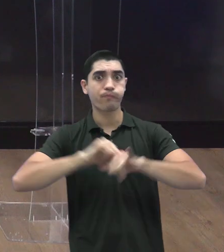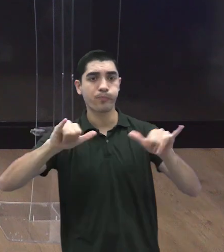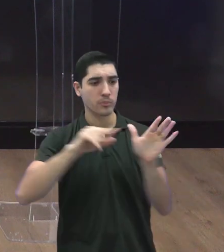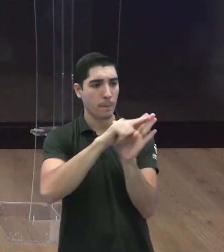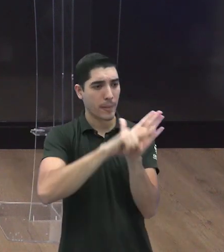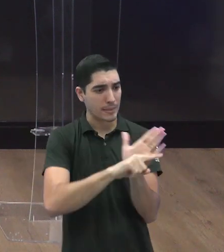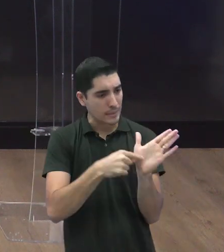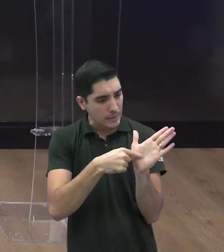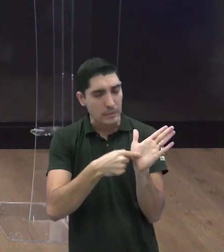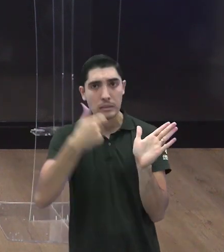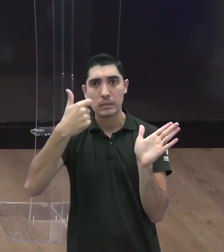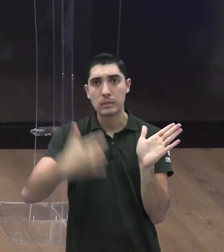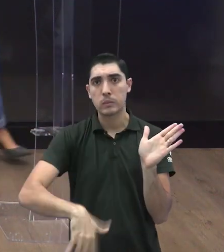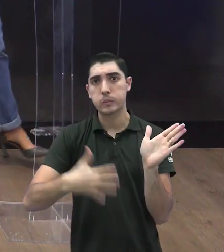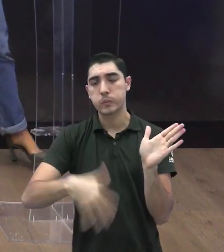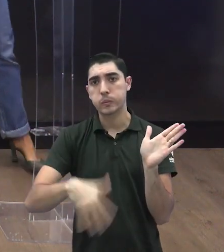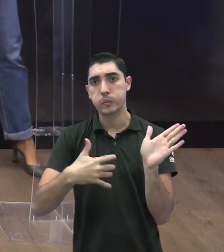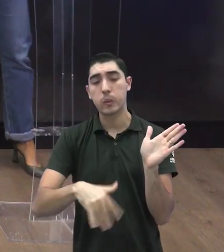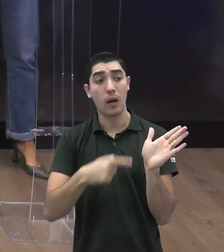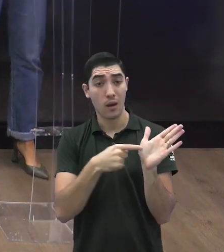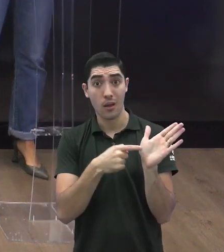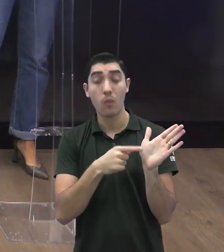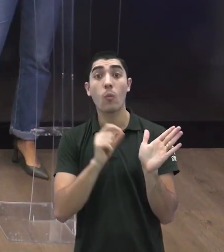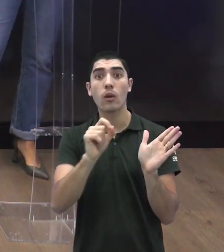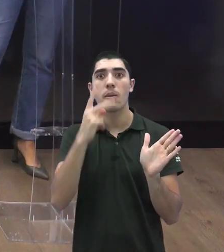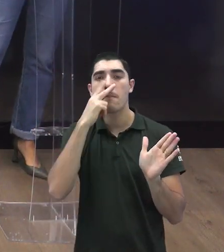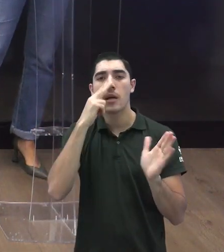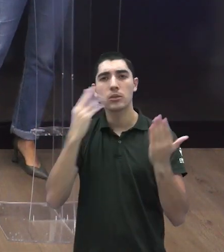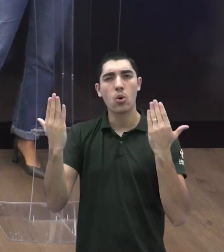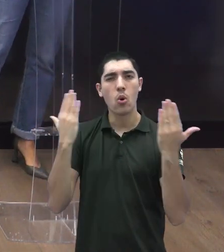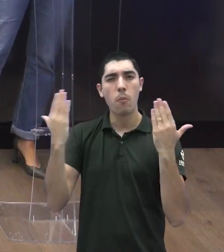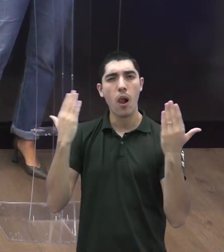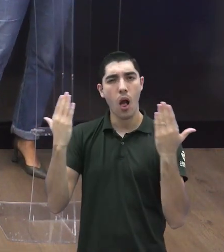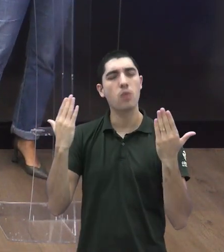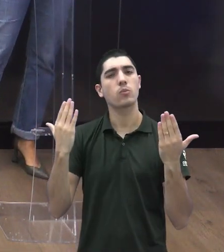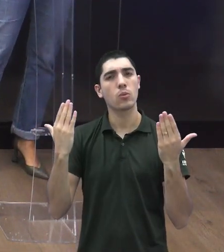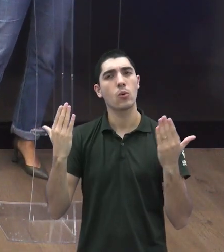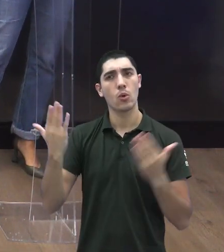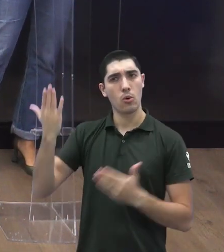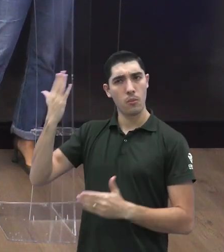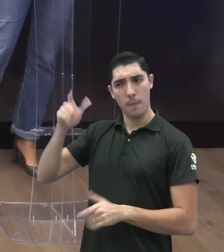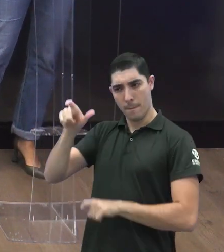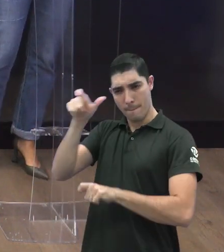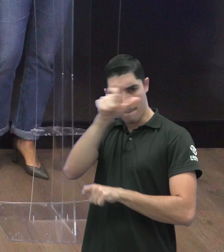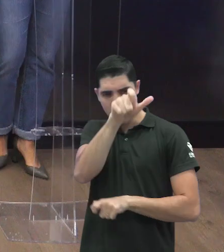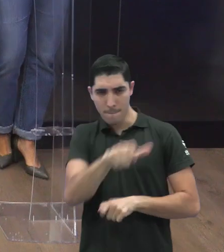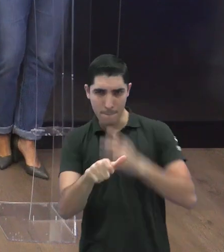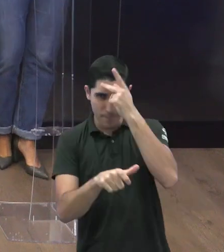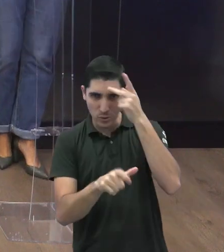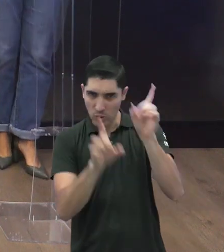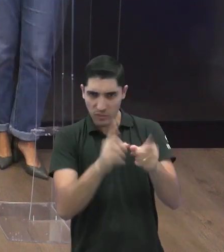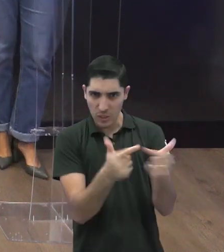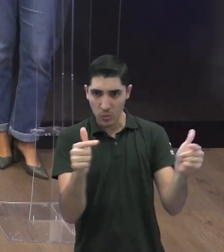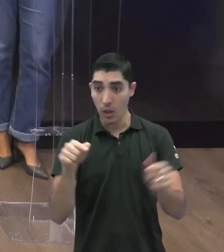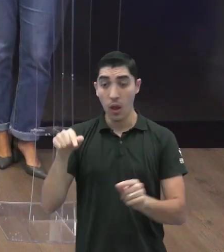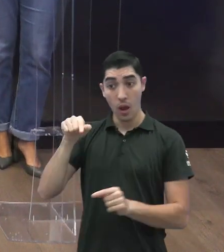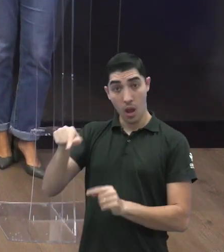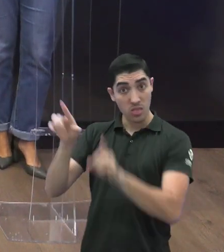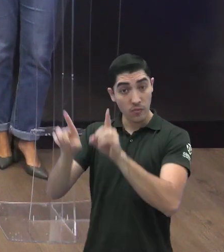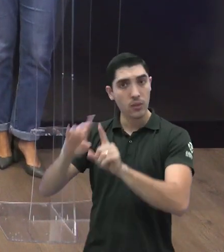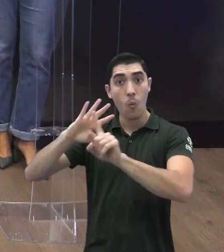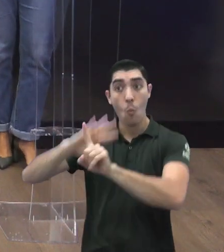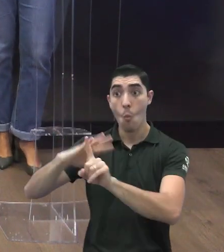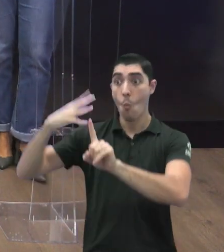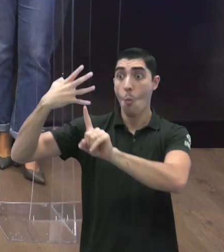divulgado pelo IBGE, e mostram que o número é quase 4 vezes maior se comparado ao de pessoas